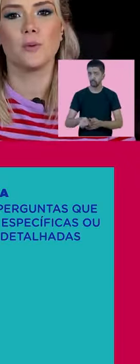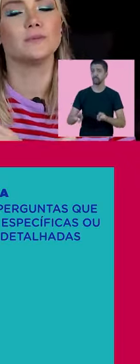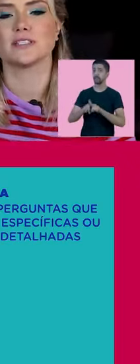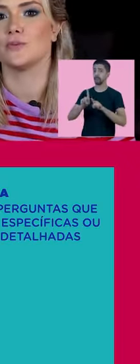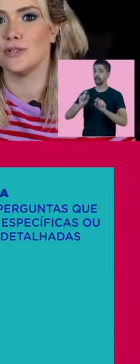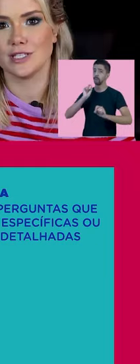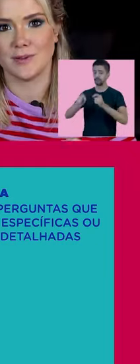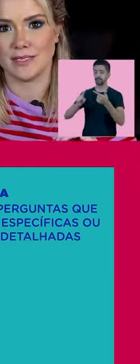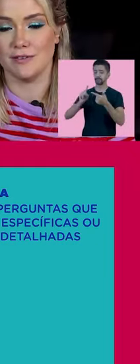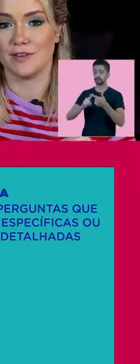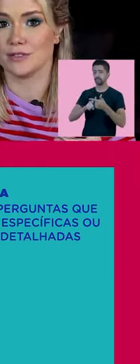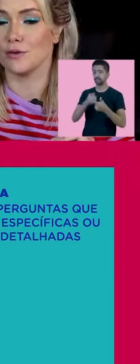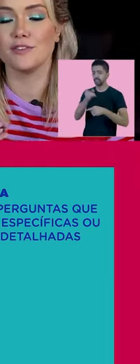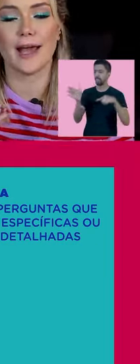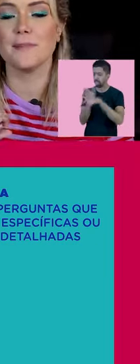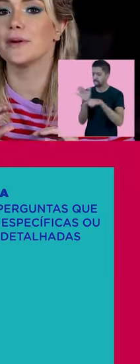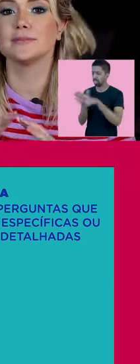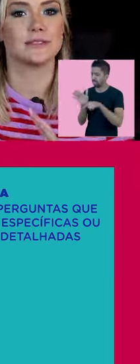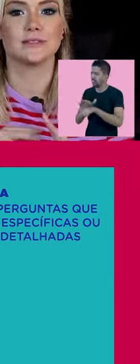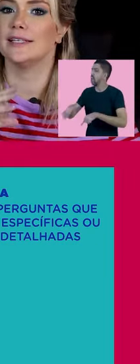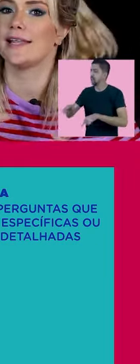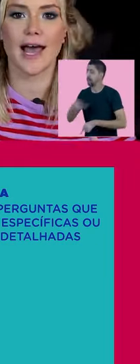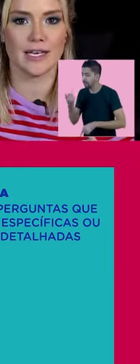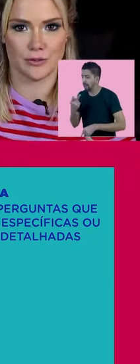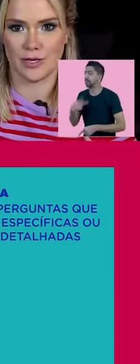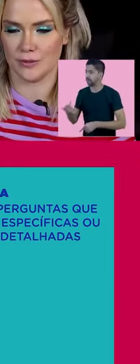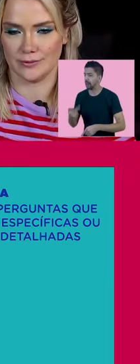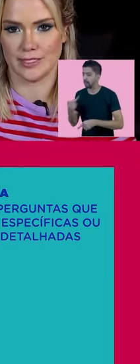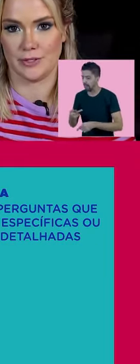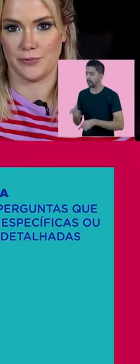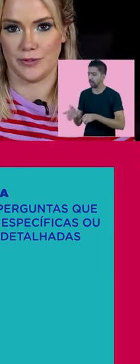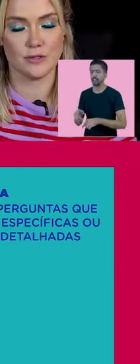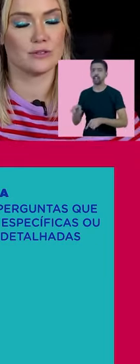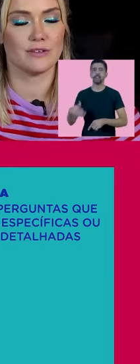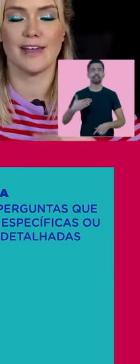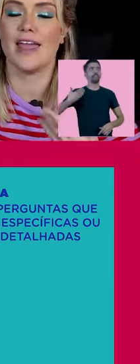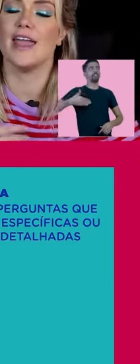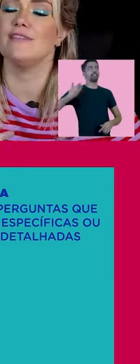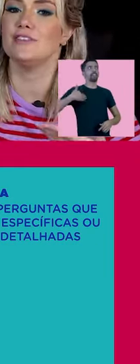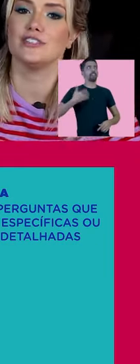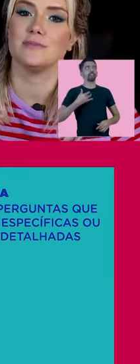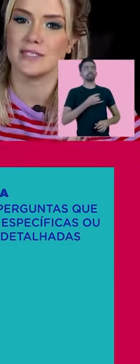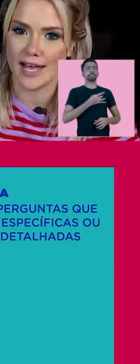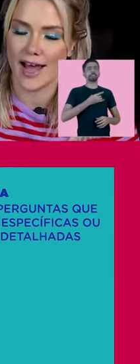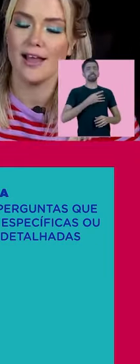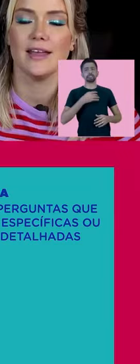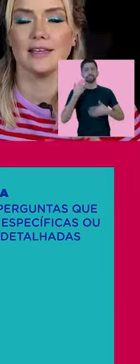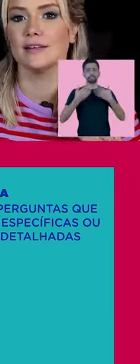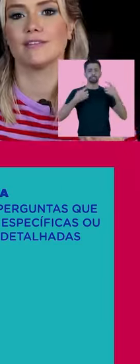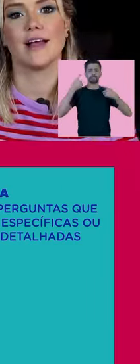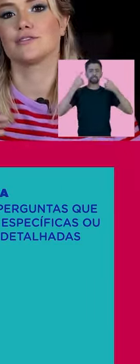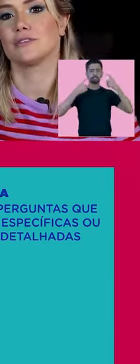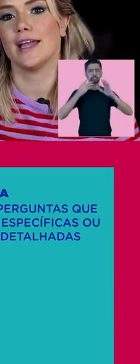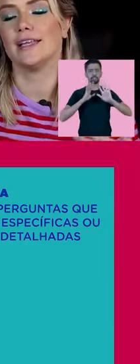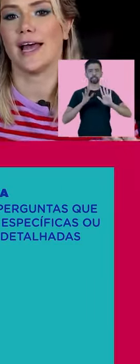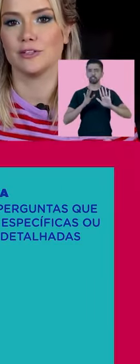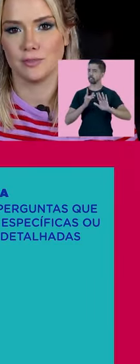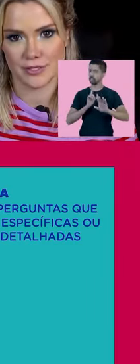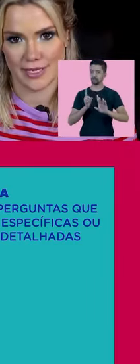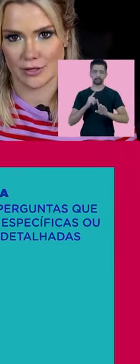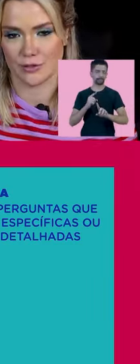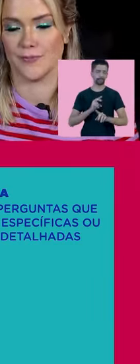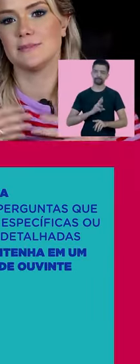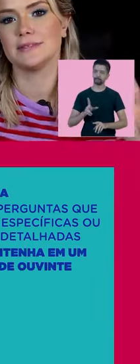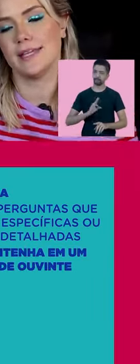Evite perguntas muito específicas ou ficar perguntando detalhes do que aconteceu. Isso só vai revitimizar e não vai ajudar em